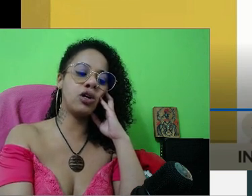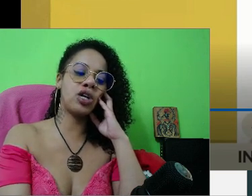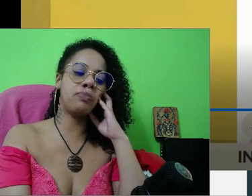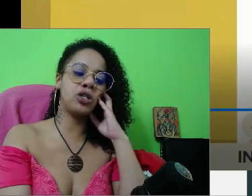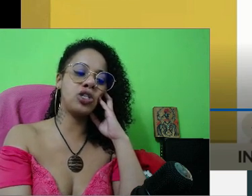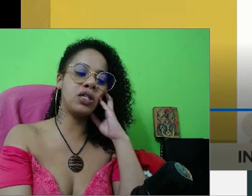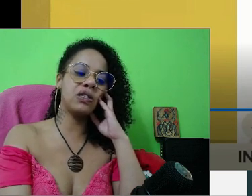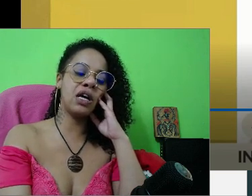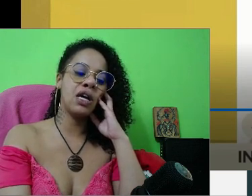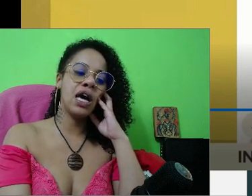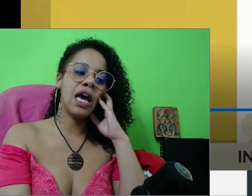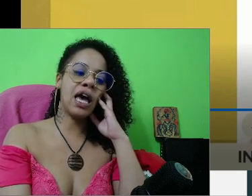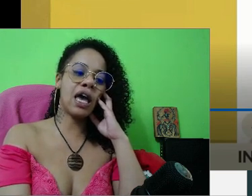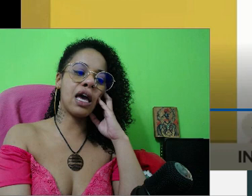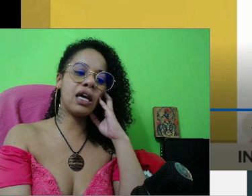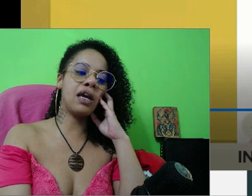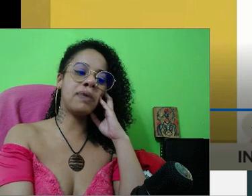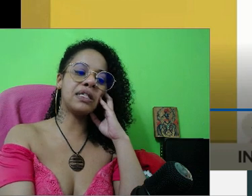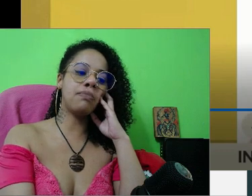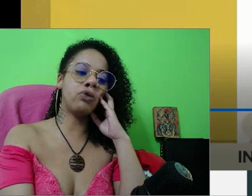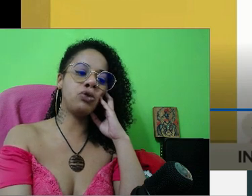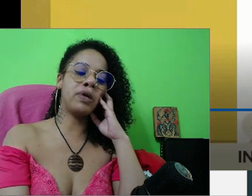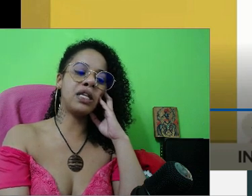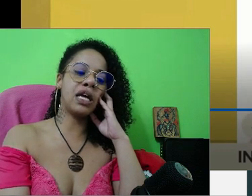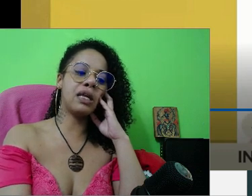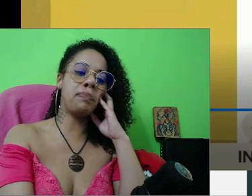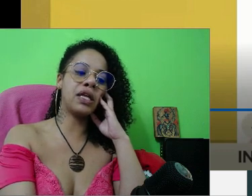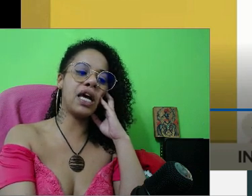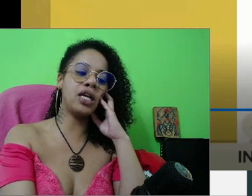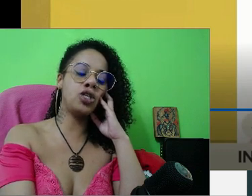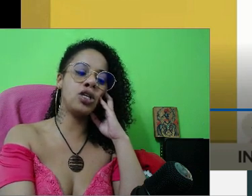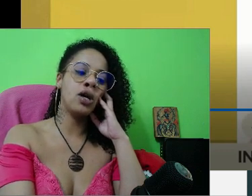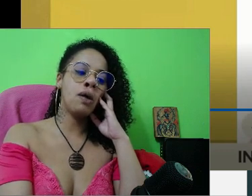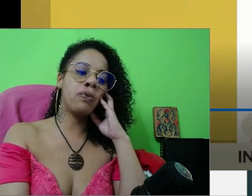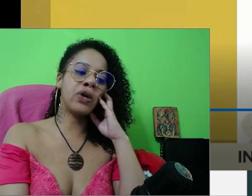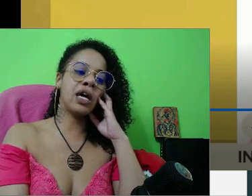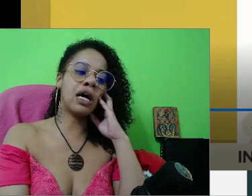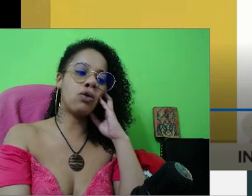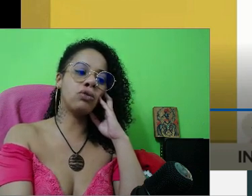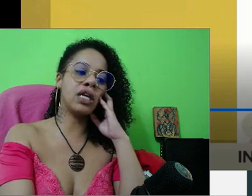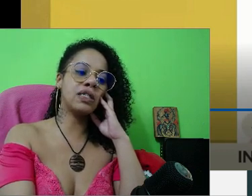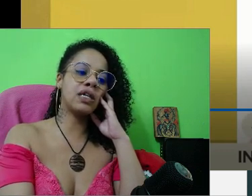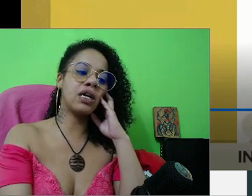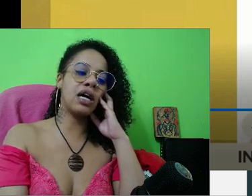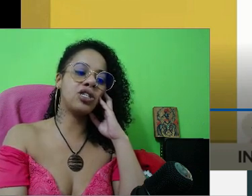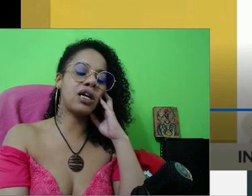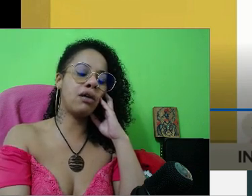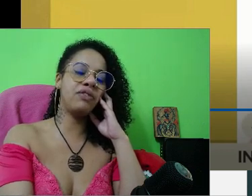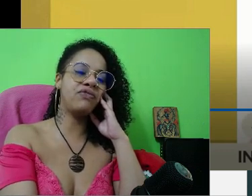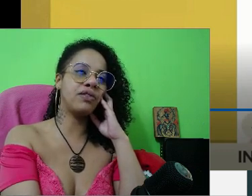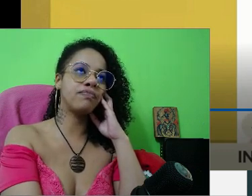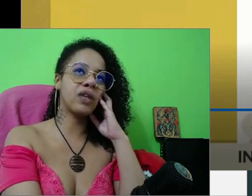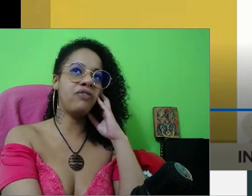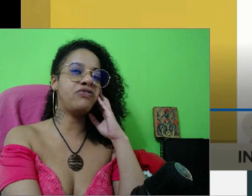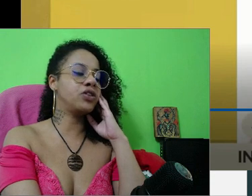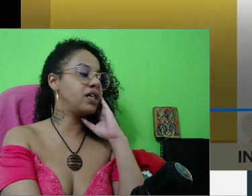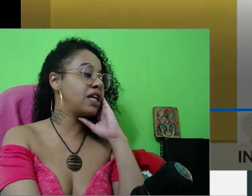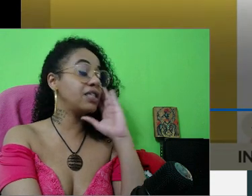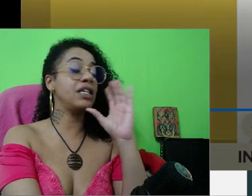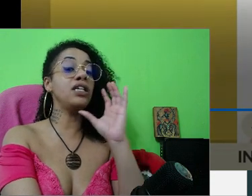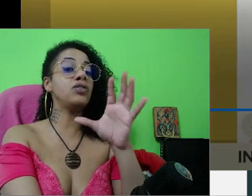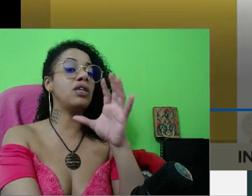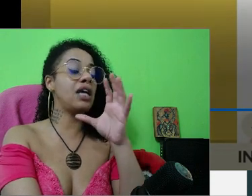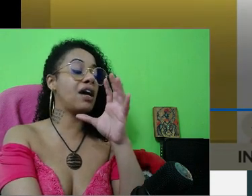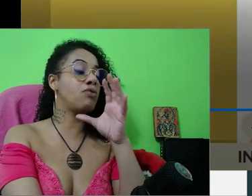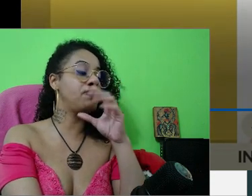petismo é lógica petista querer passar a mão no PT independente porque tá contra a esquerda radical enfim